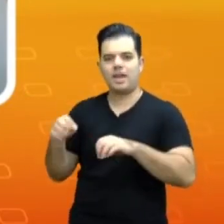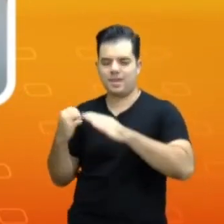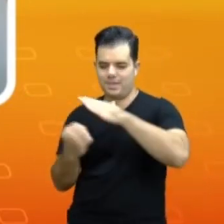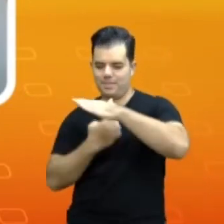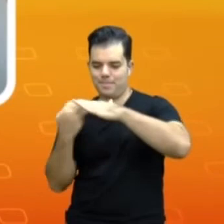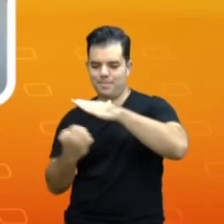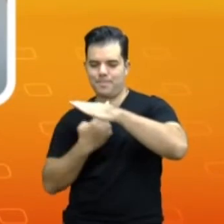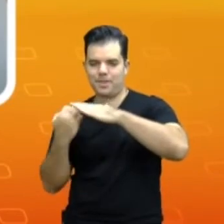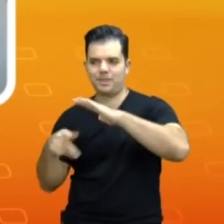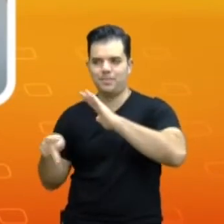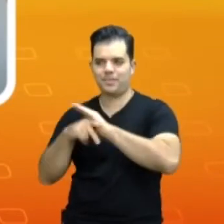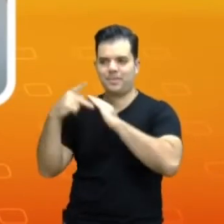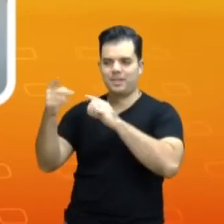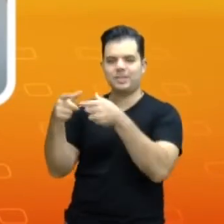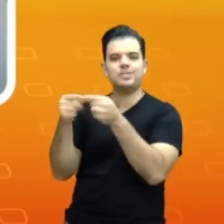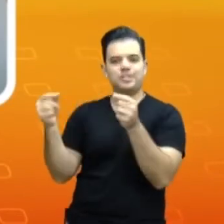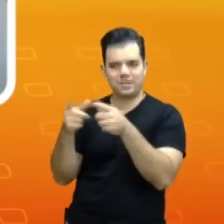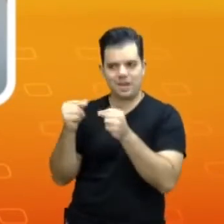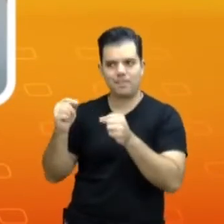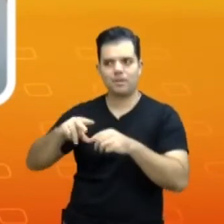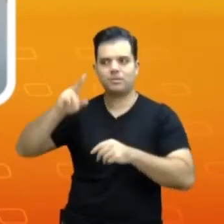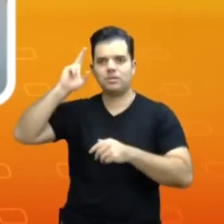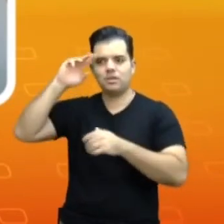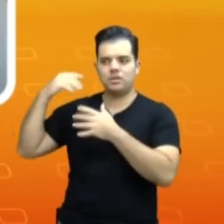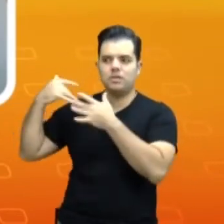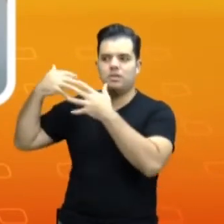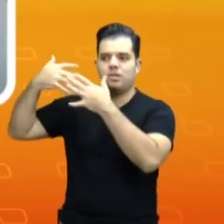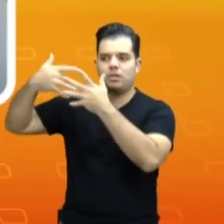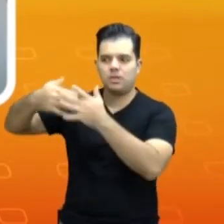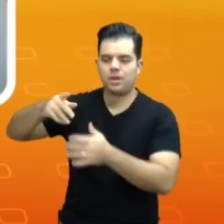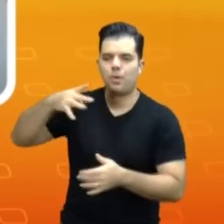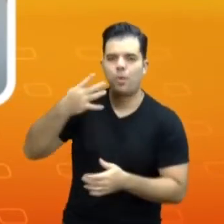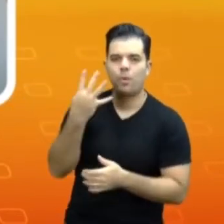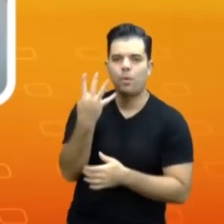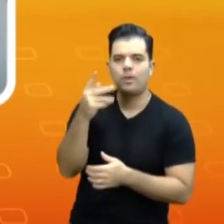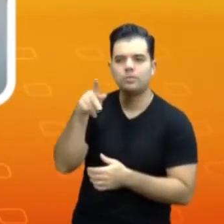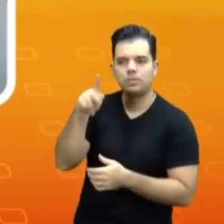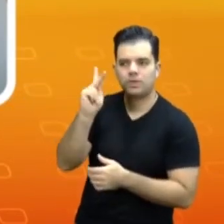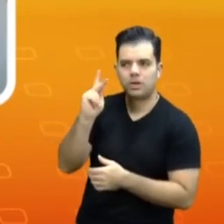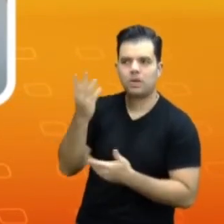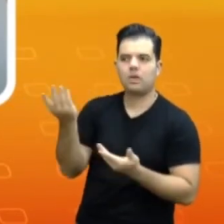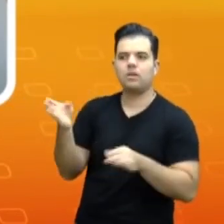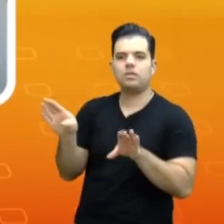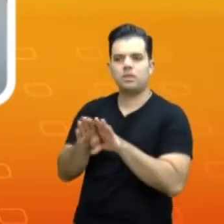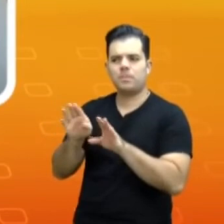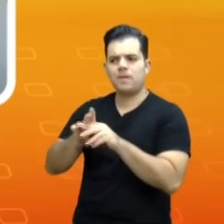japonesa historicamente, né? Ela desde o 4K, ela vai fazendo